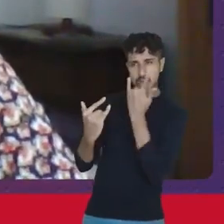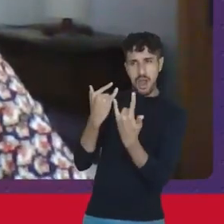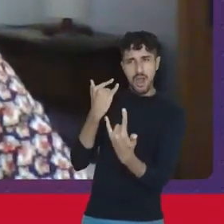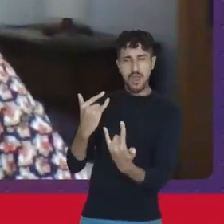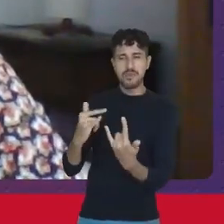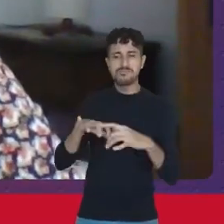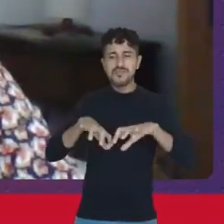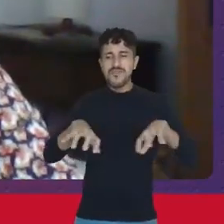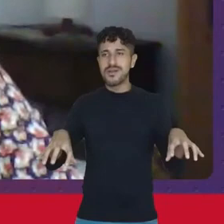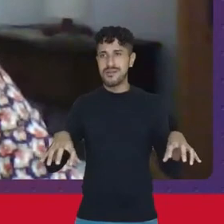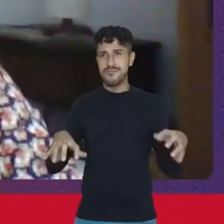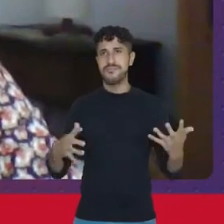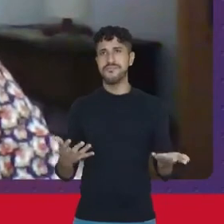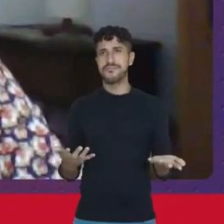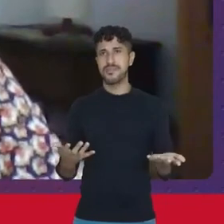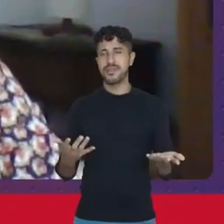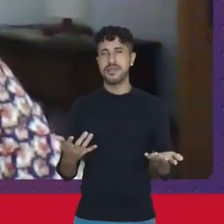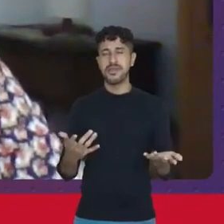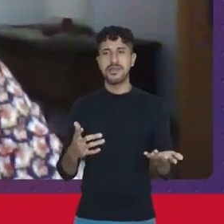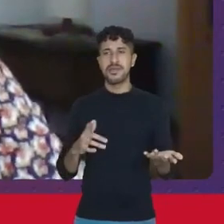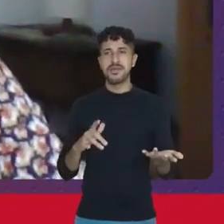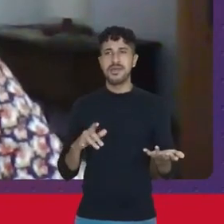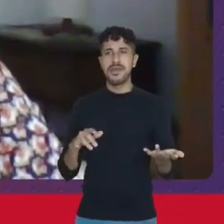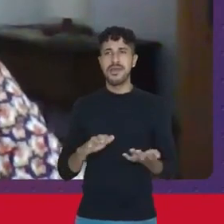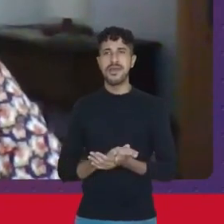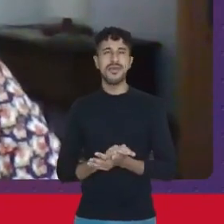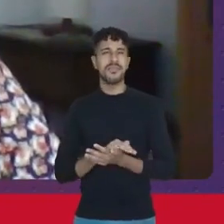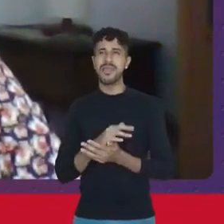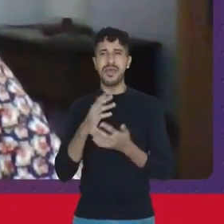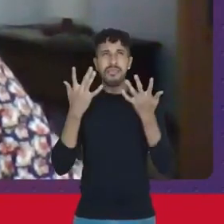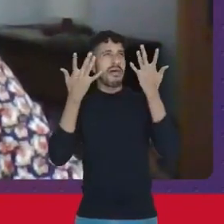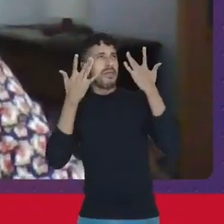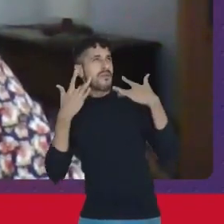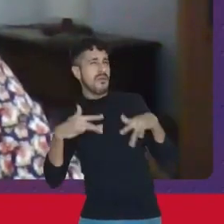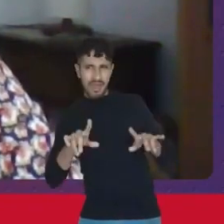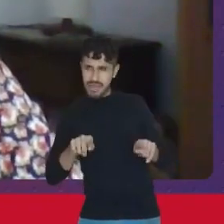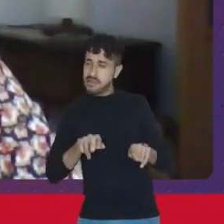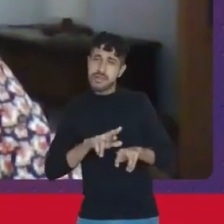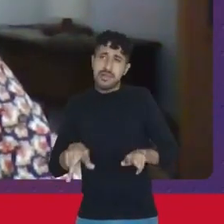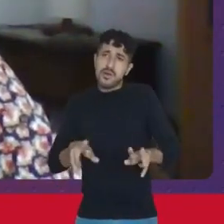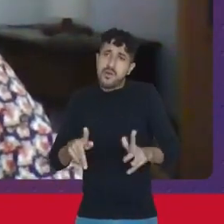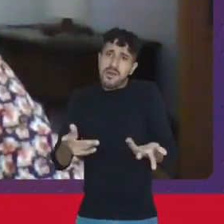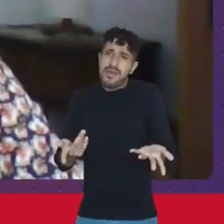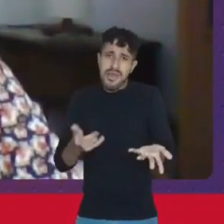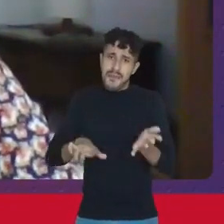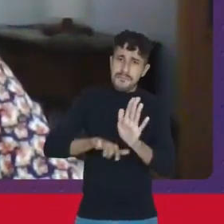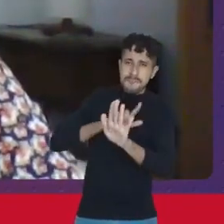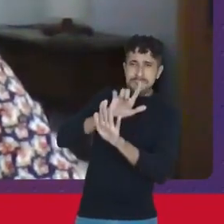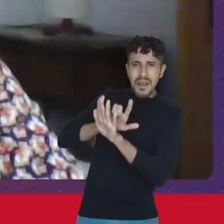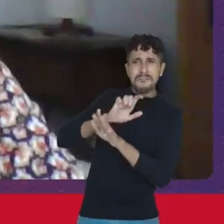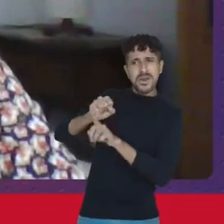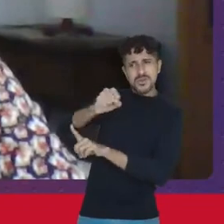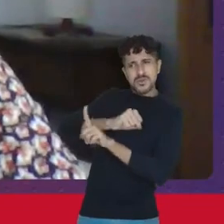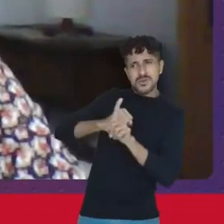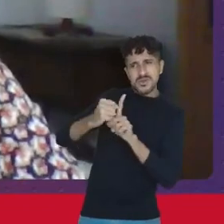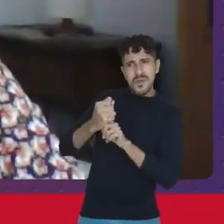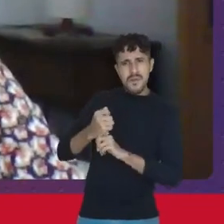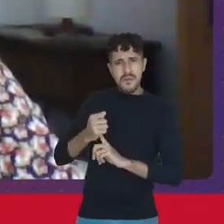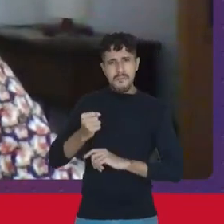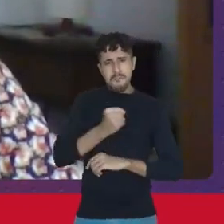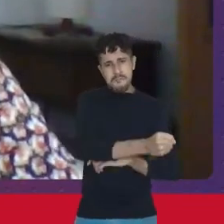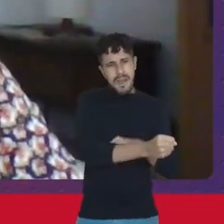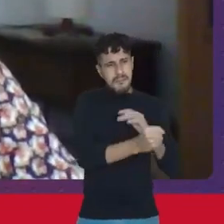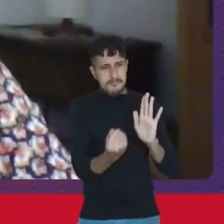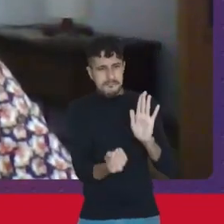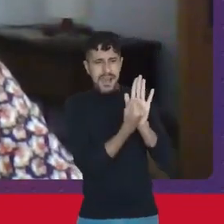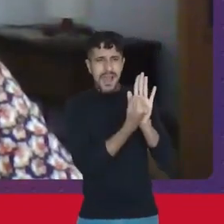Né? Não há nada de natural nisso. Né? Esses são papéis que foram atribuídos,